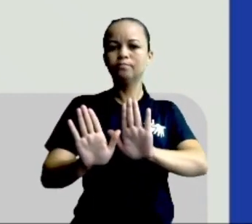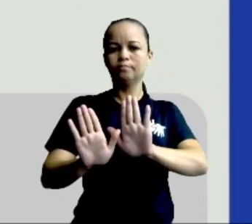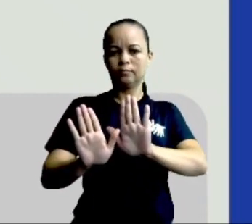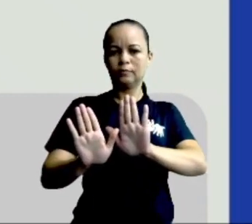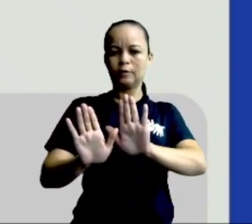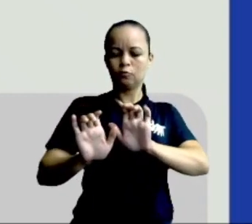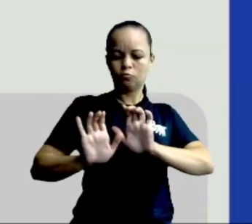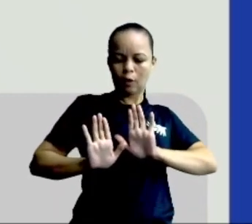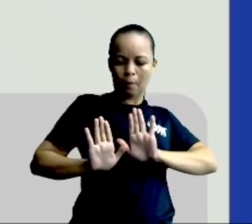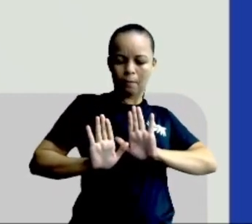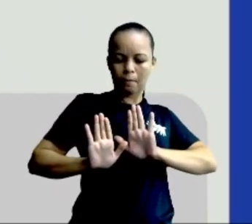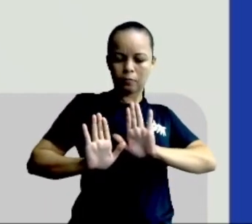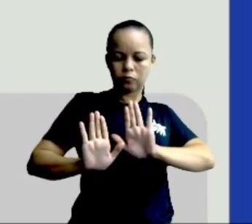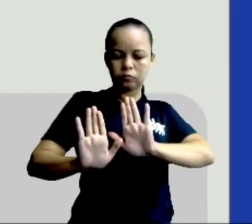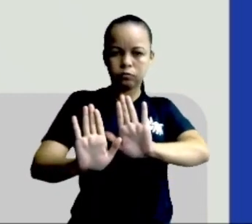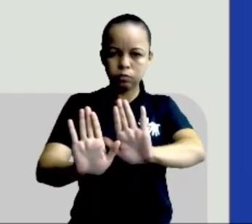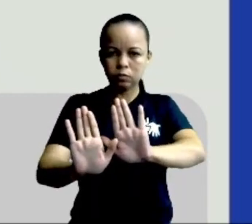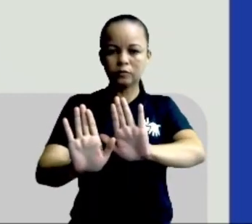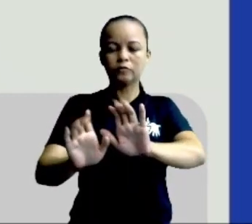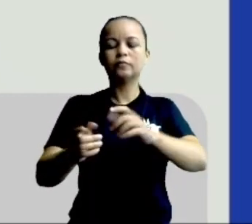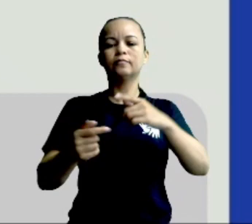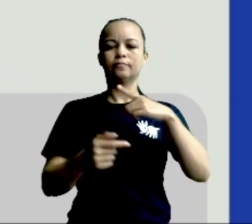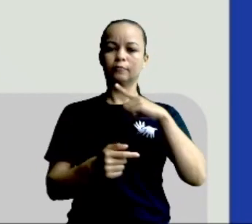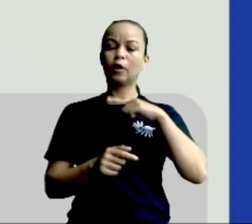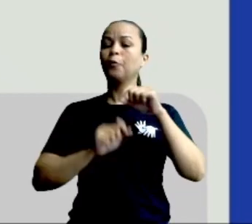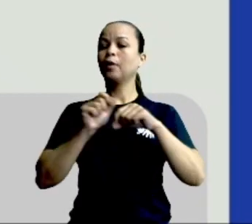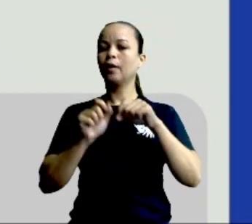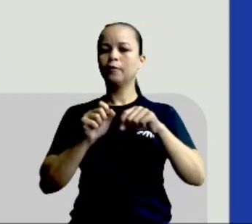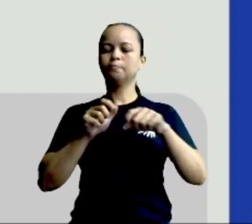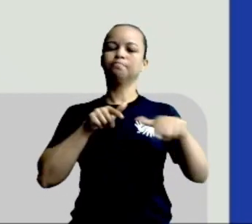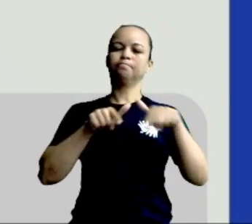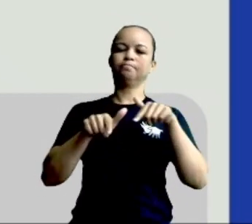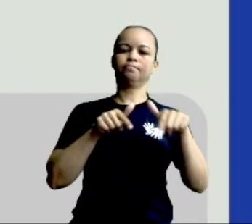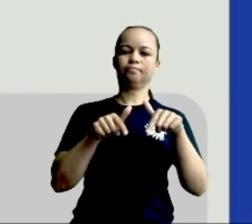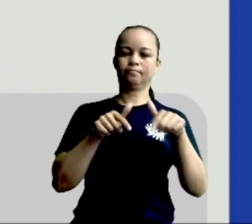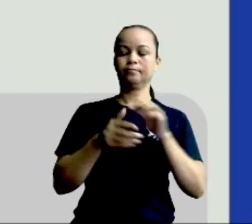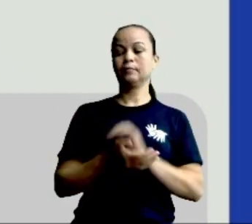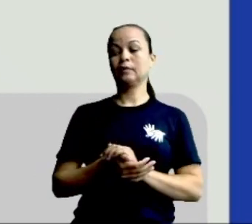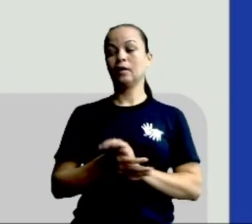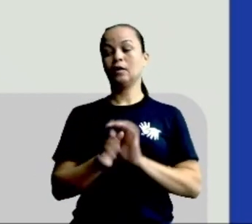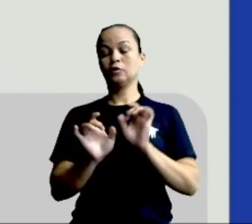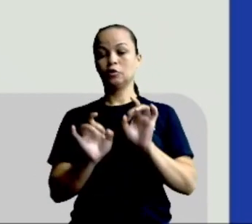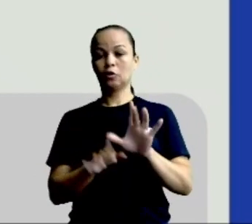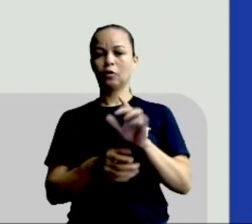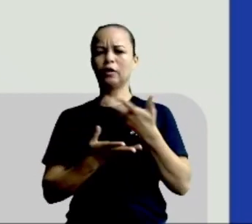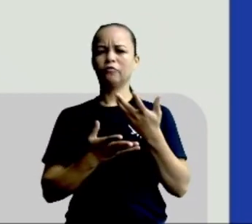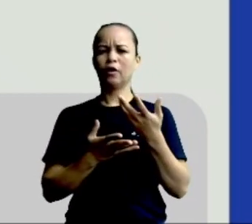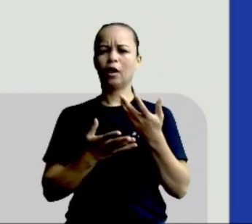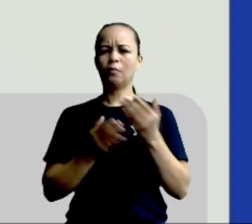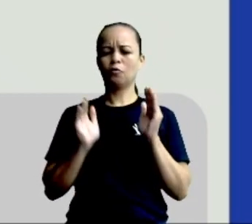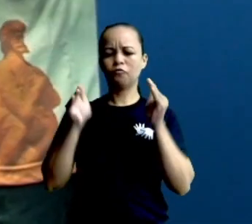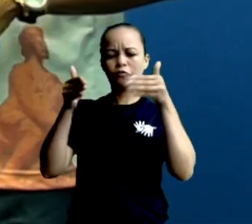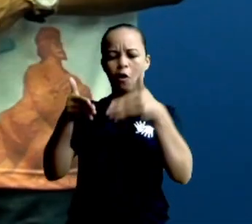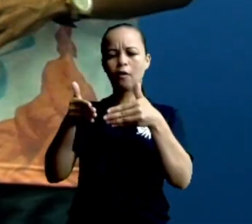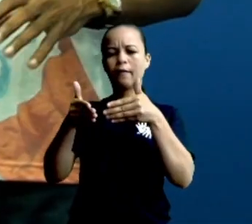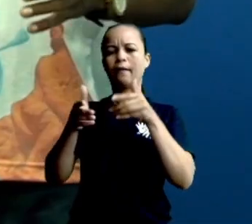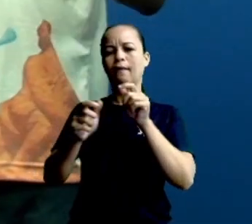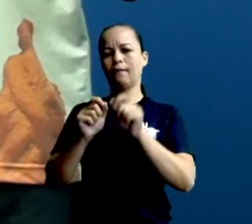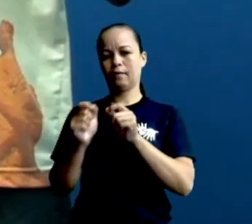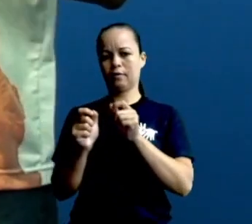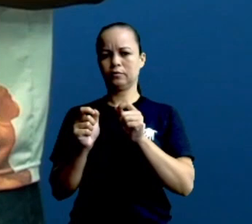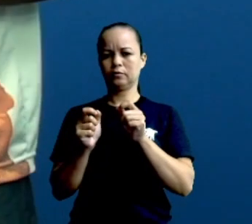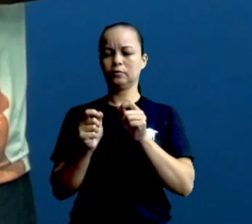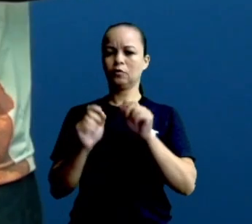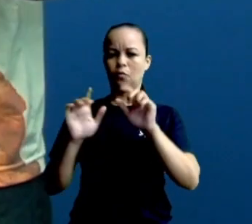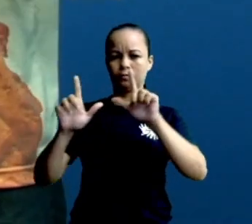deslocamento, você tem aí o trabalho. Só que é o seguinte, vamos apenas focar, olha aqui para mim,